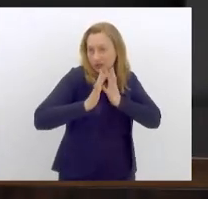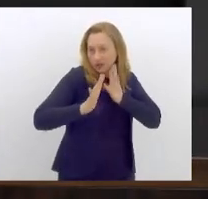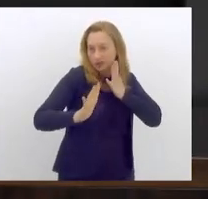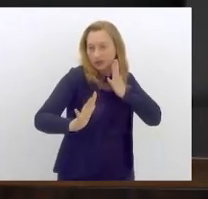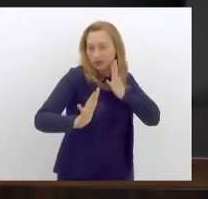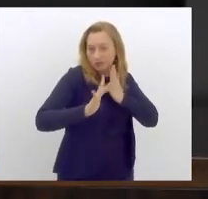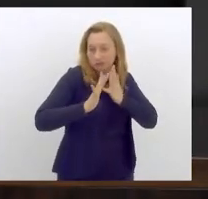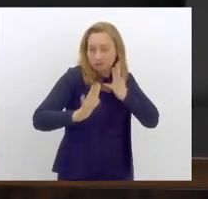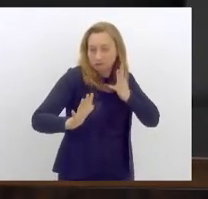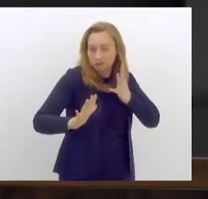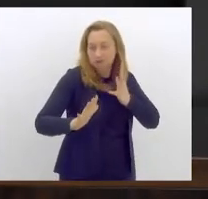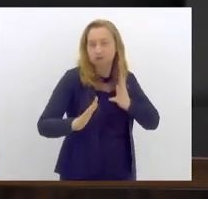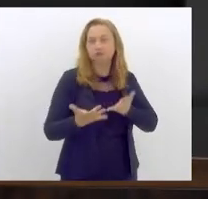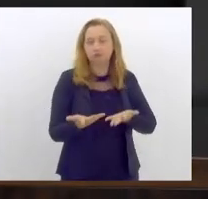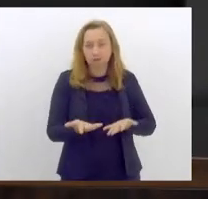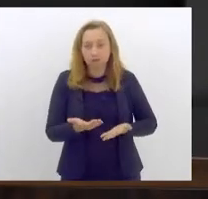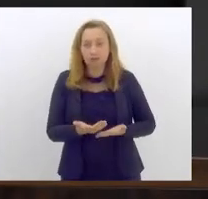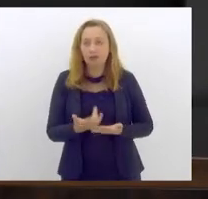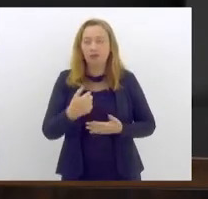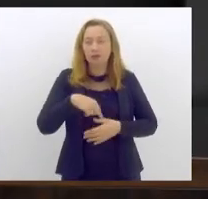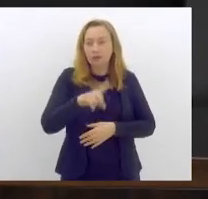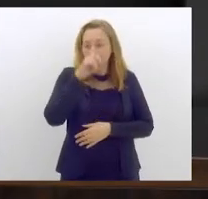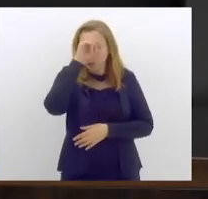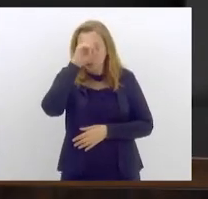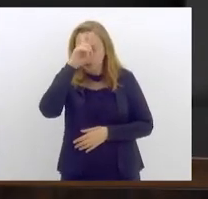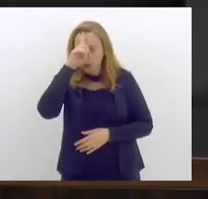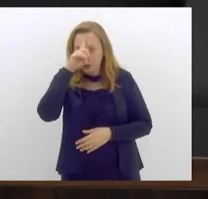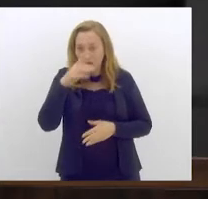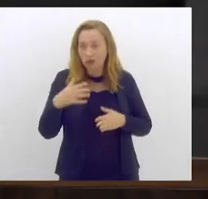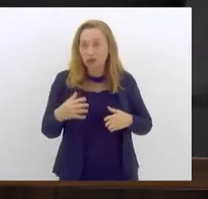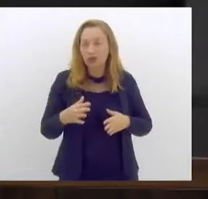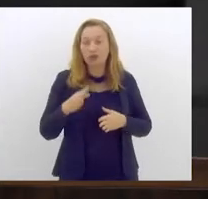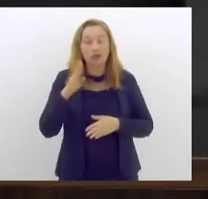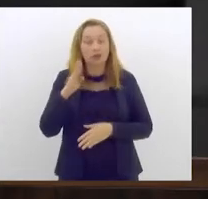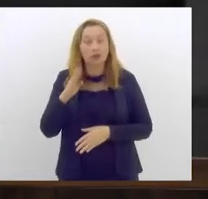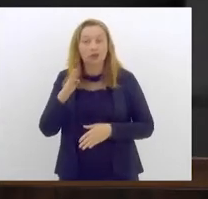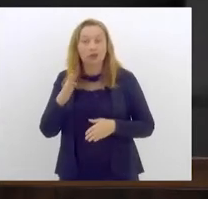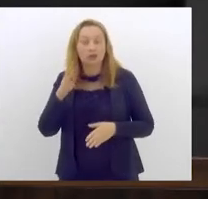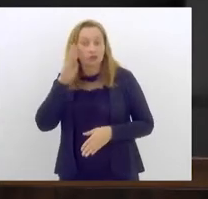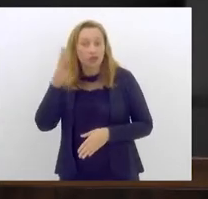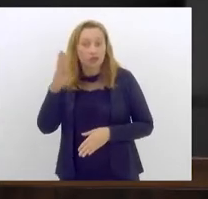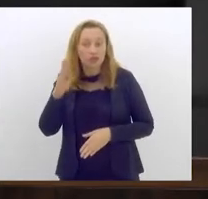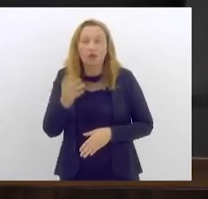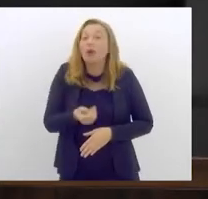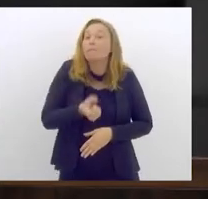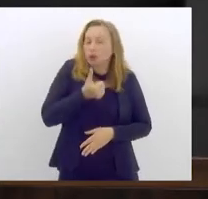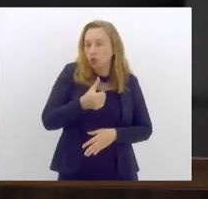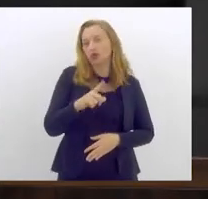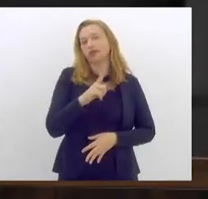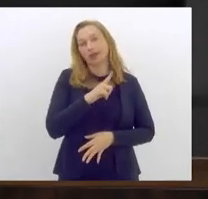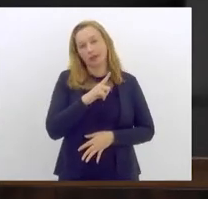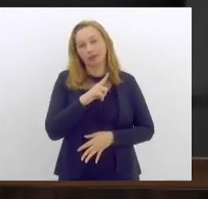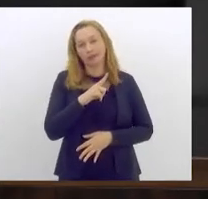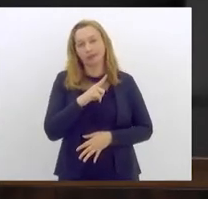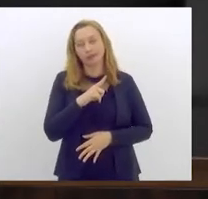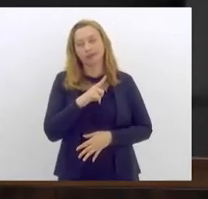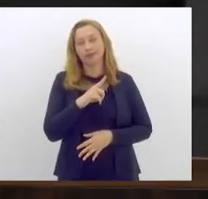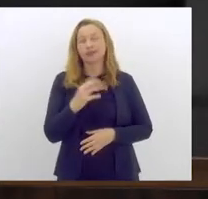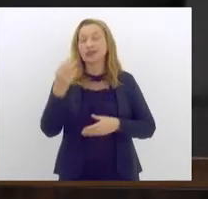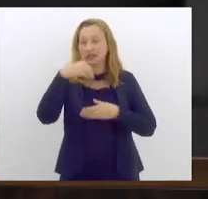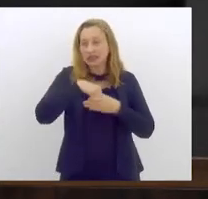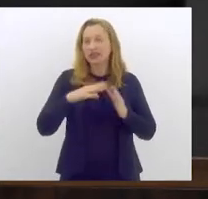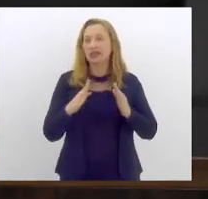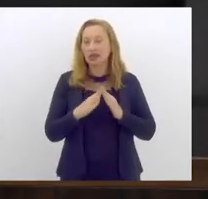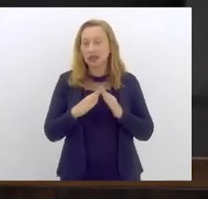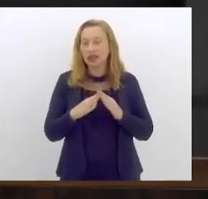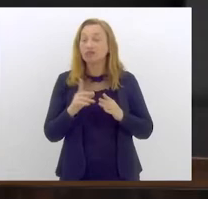o atendimento nos hospitais especializados porque tem poucos e aqui dentro da